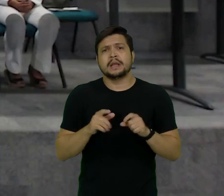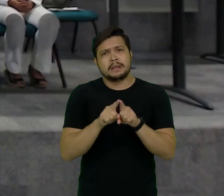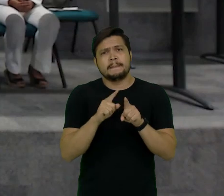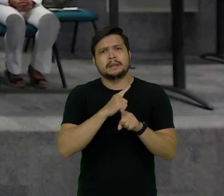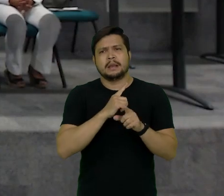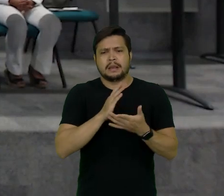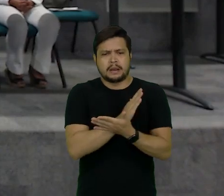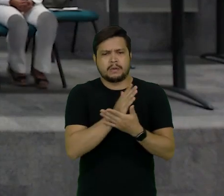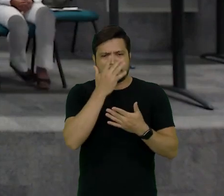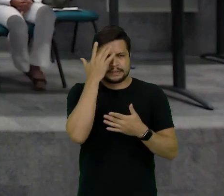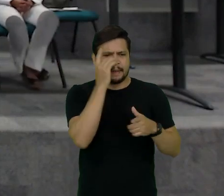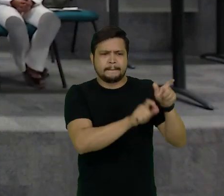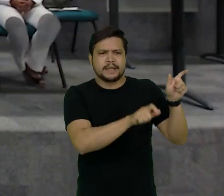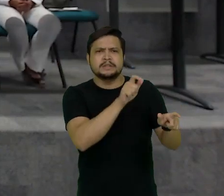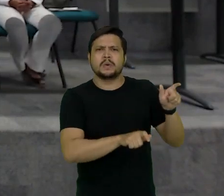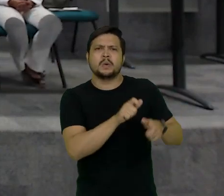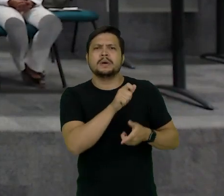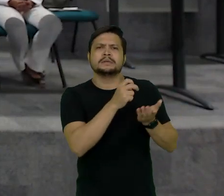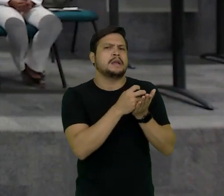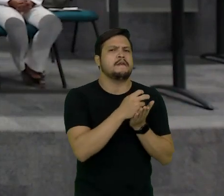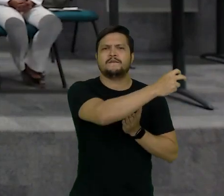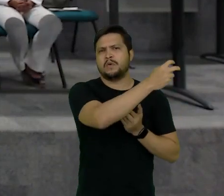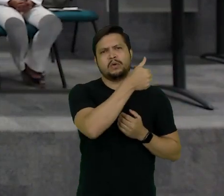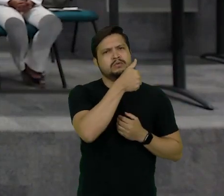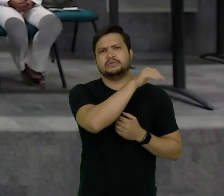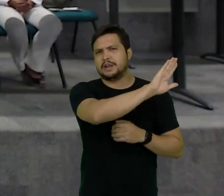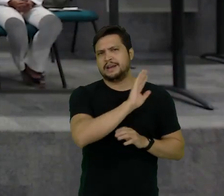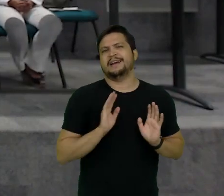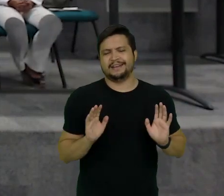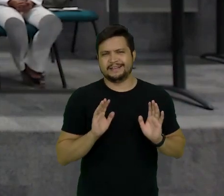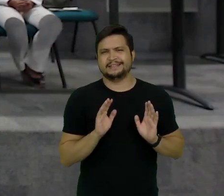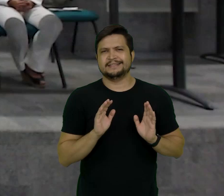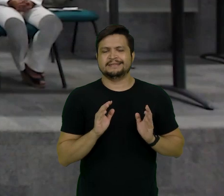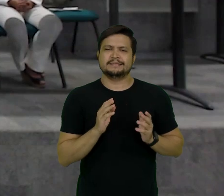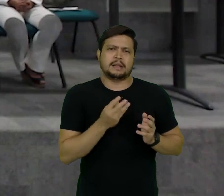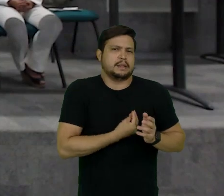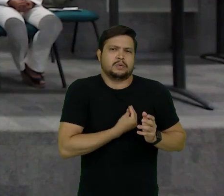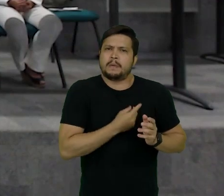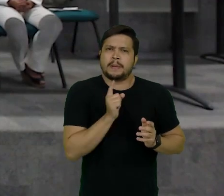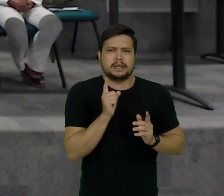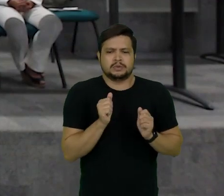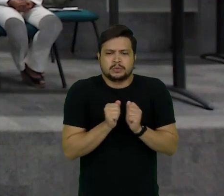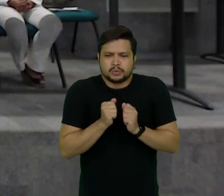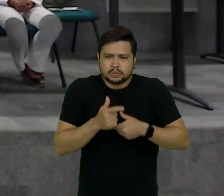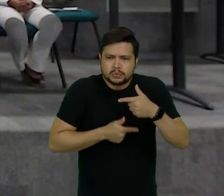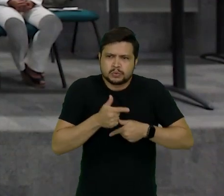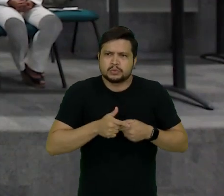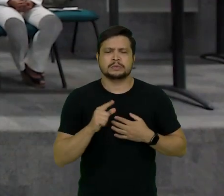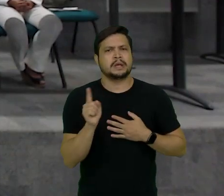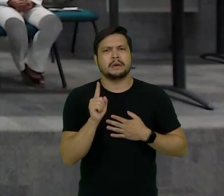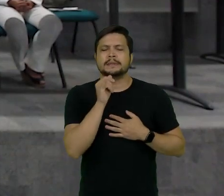só lembro do professor Enéas brigando comigo. Os que não estão mais lá na zootecnia com a gente, né?